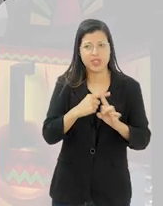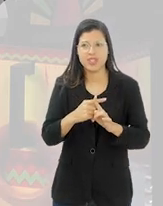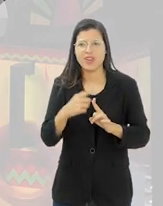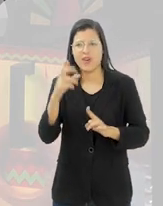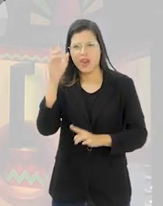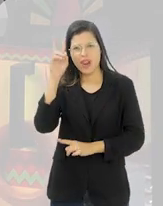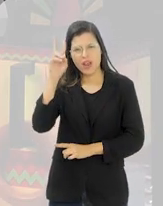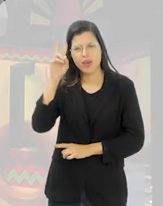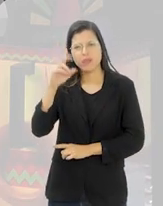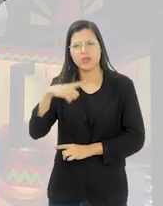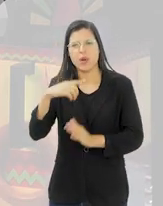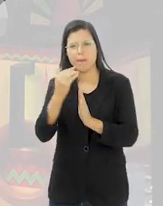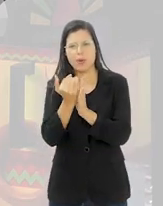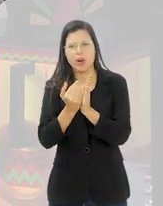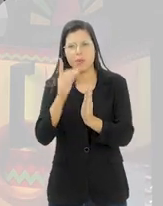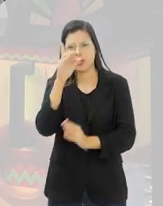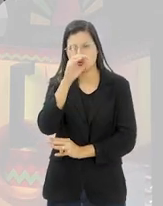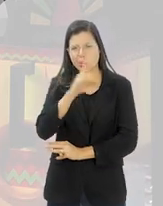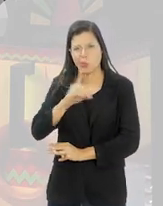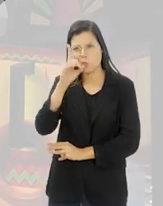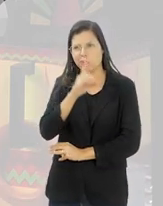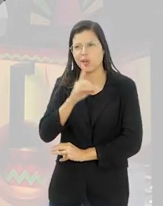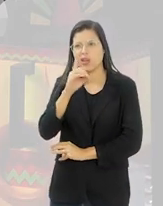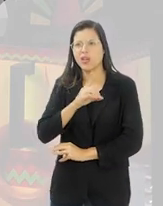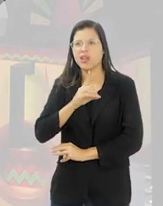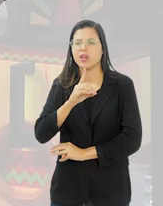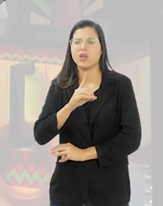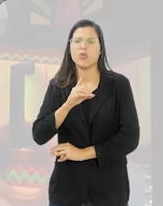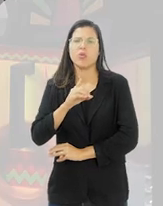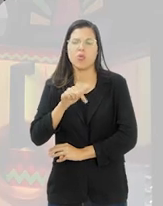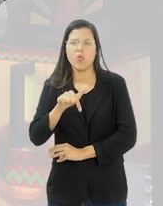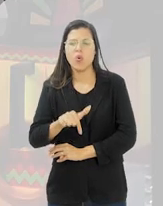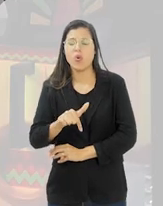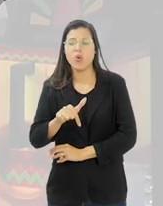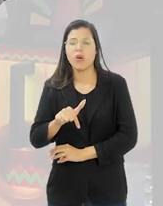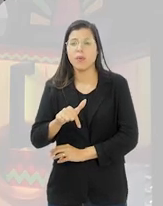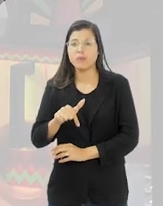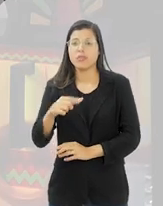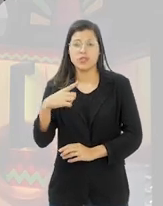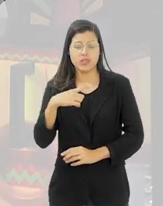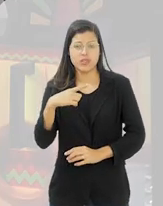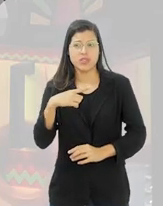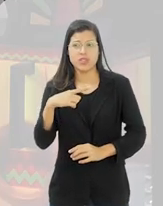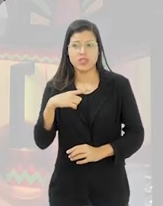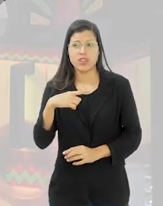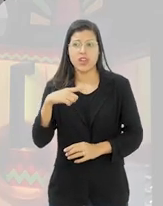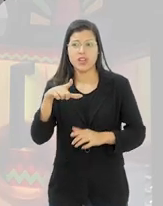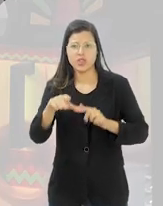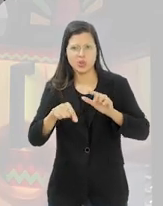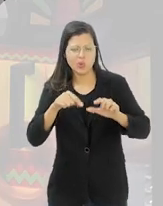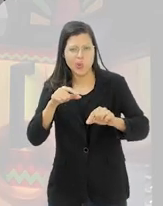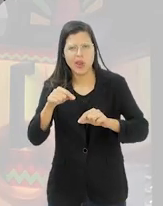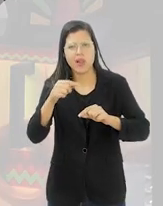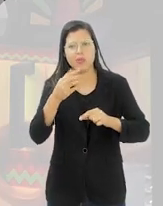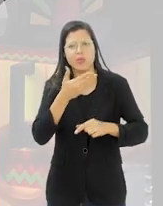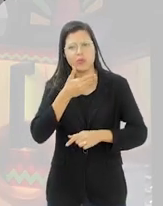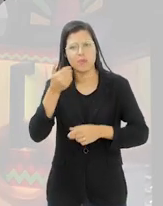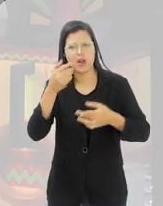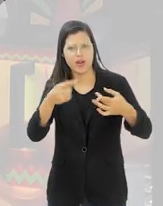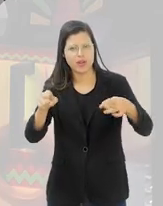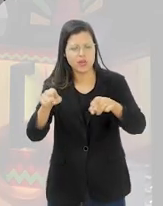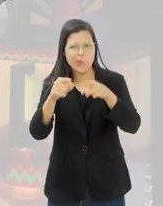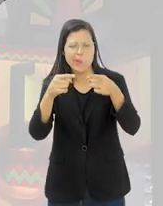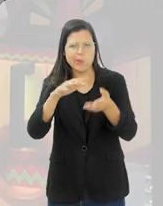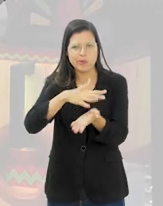o programa de domingo, né? Da maior rede de TV da época. Ela passava a escolha dos melhores sambas